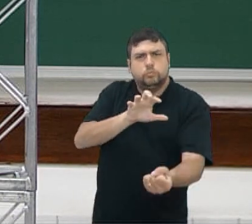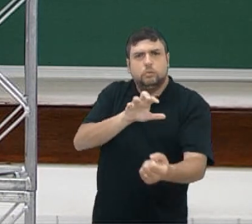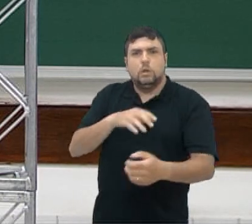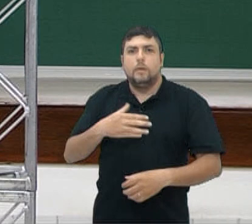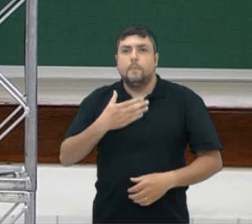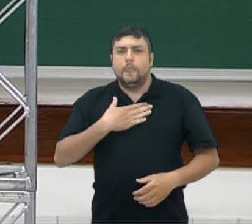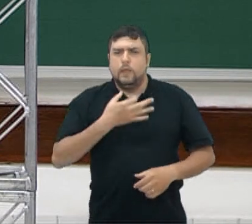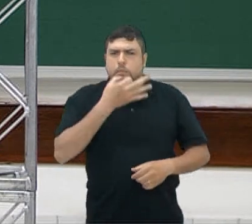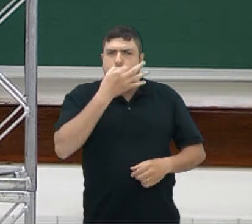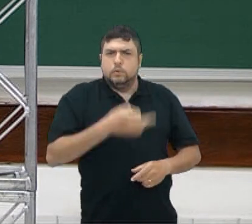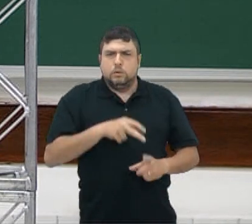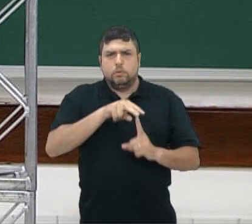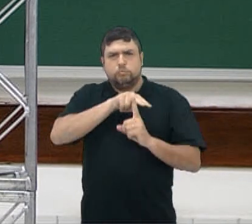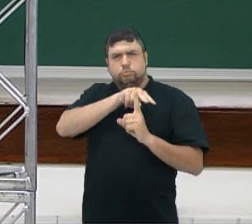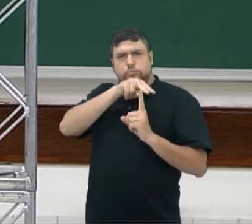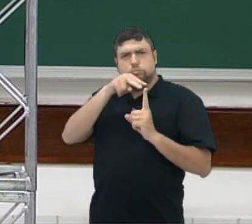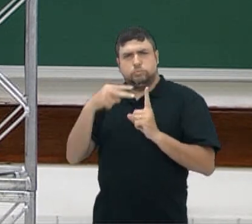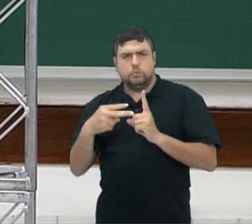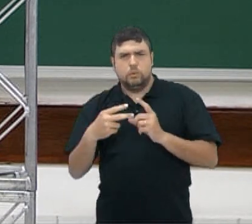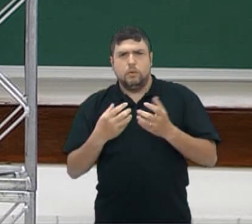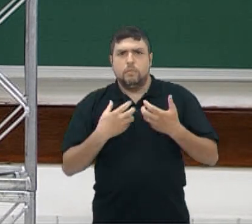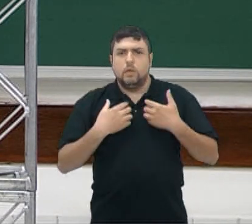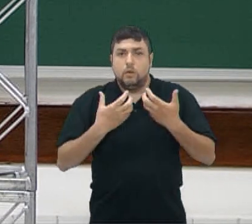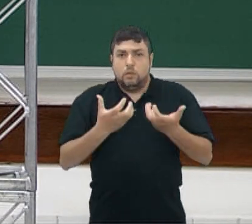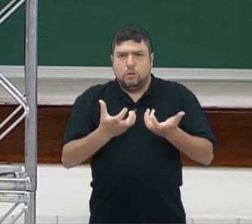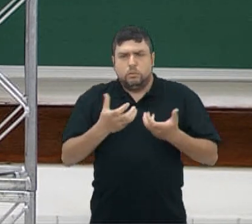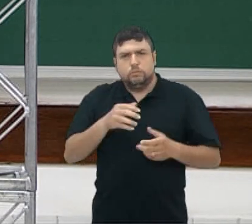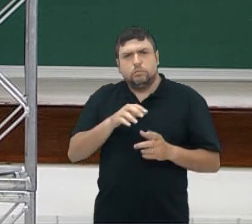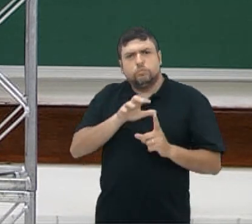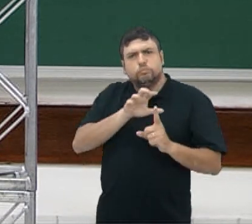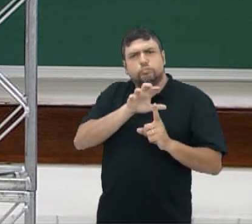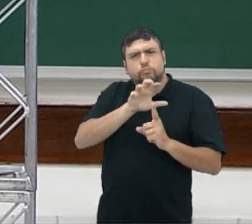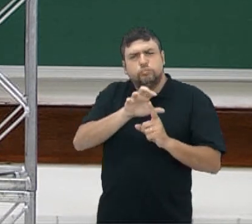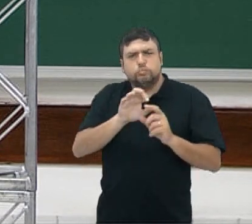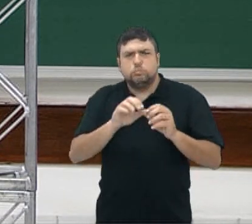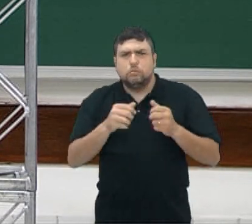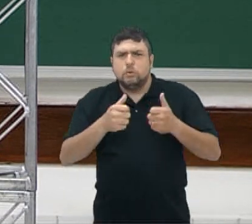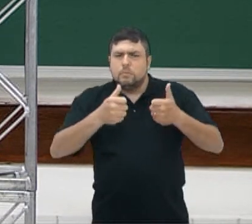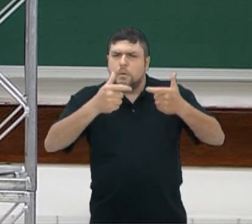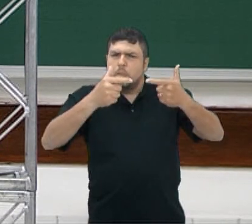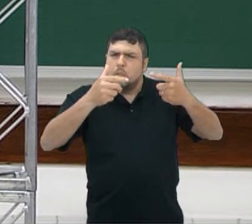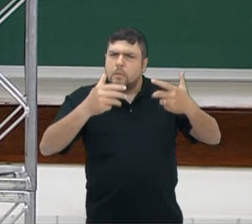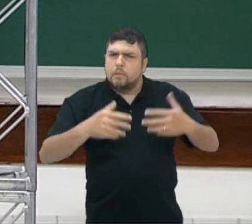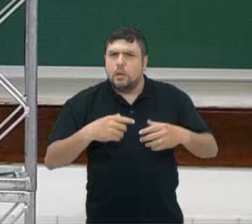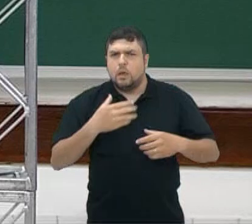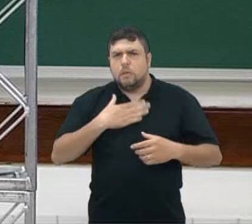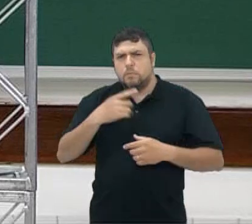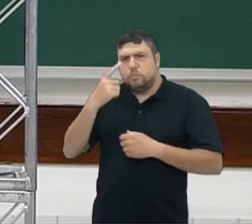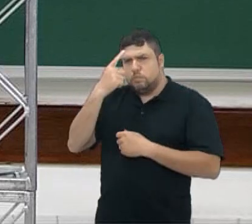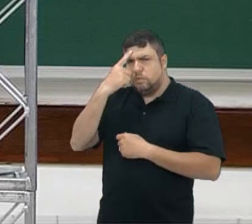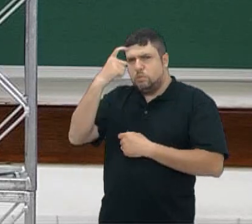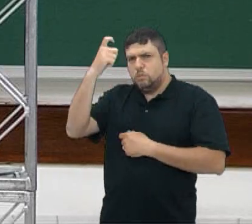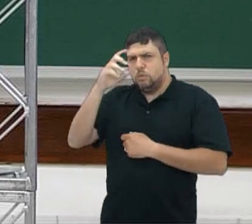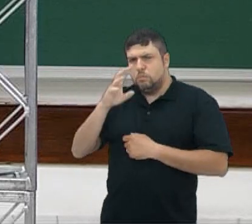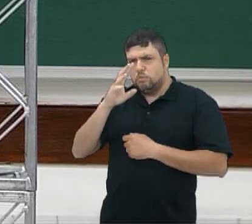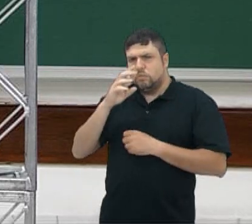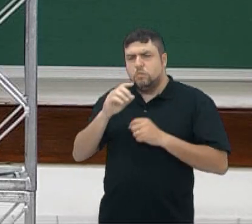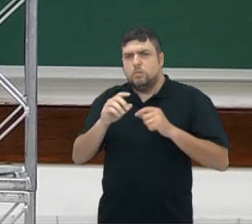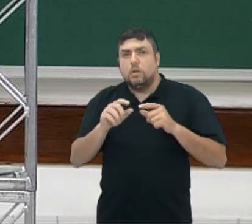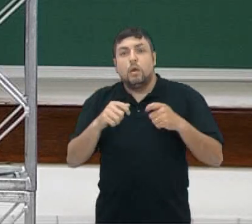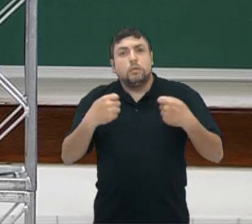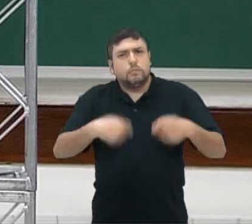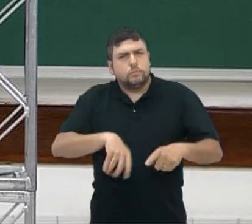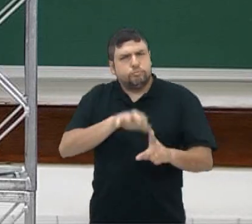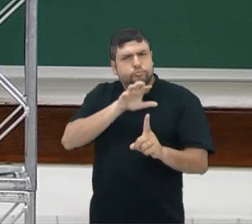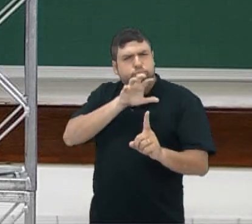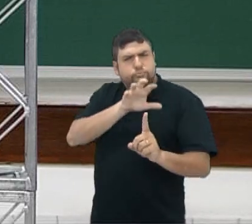vista, você quer colocar a sua opinião, o seu ponto de vista, a sua ideia sobre certo assunto, e você precisa convencer